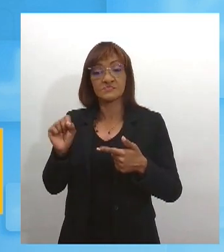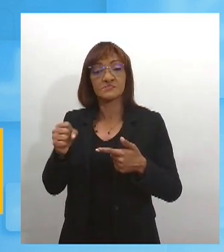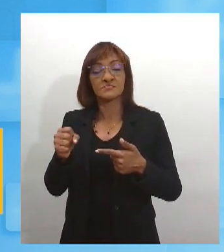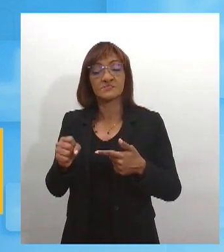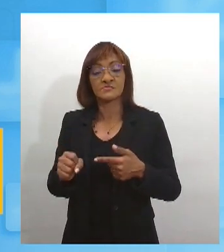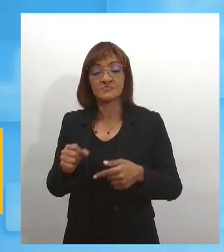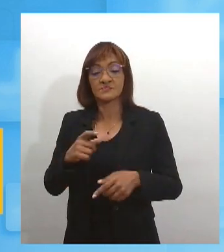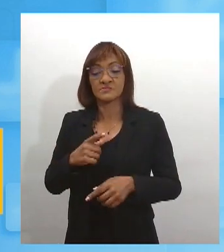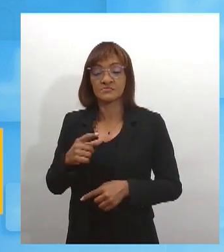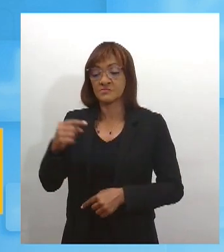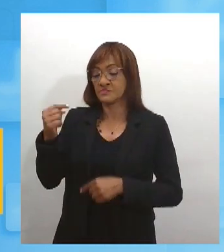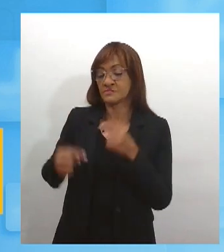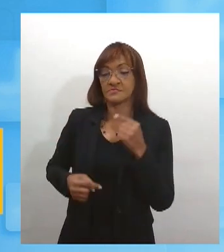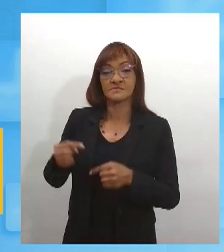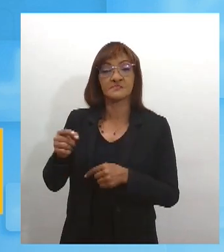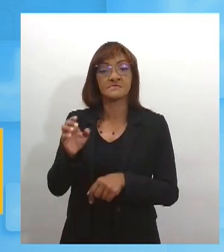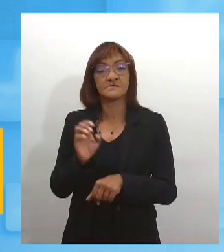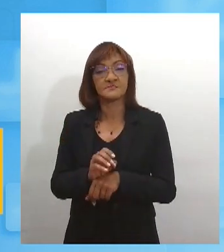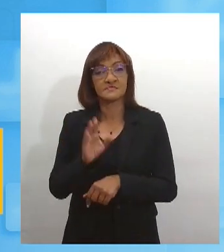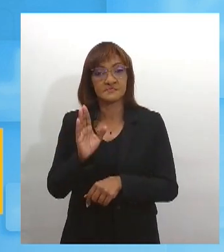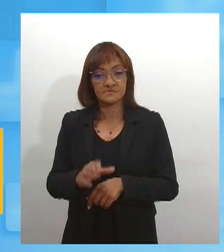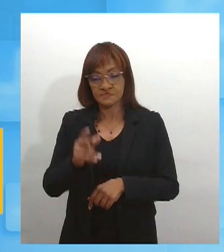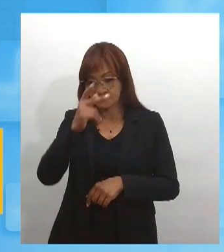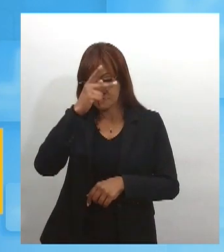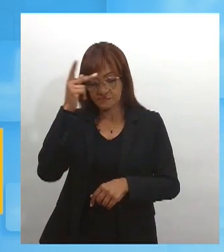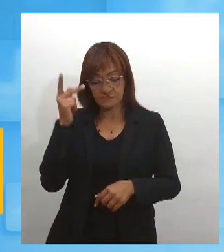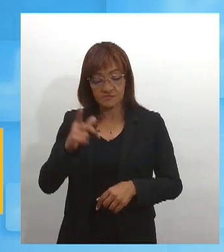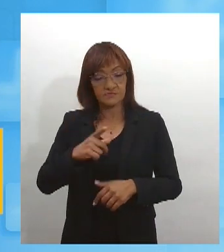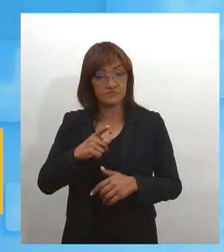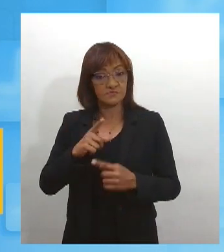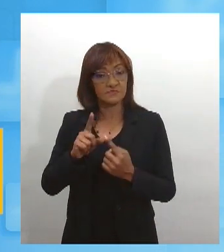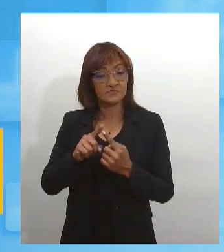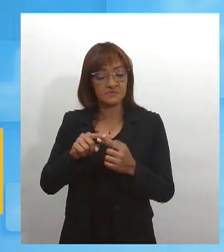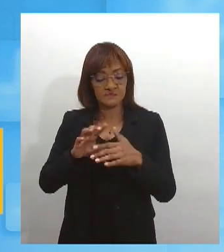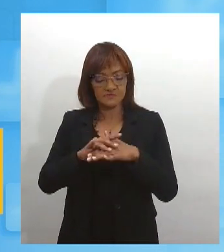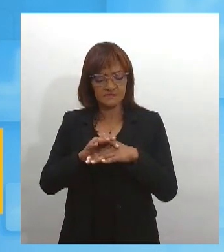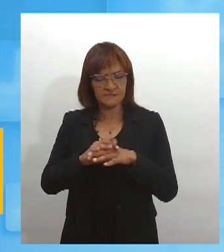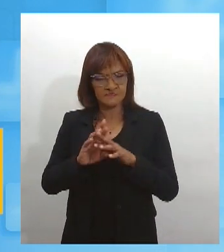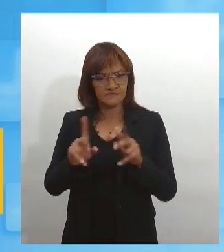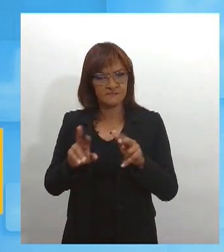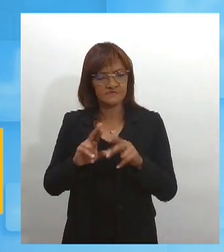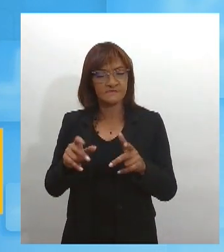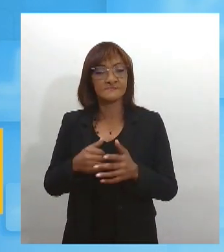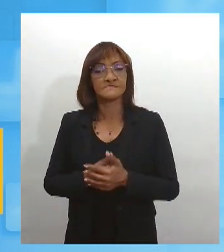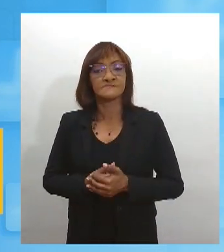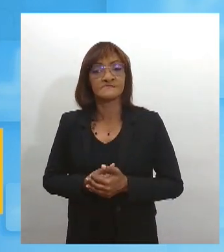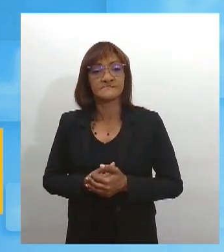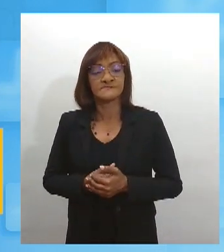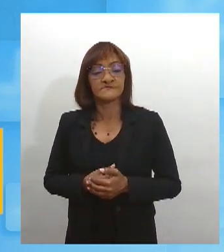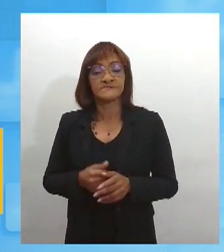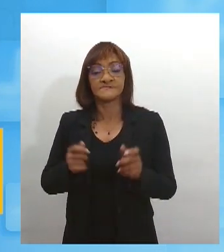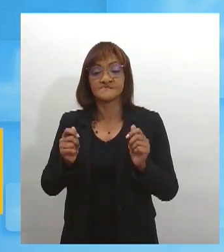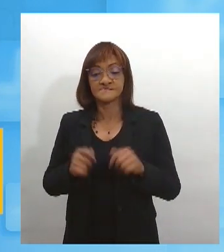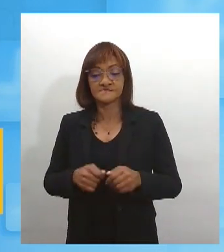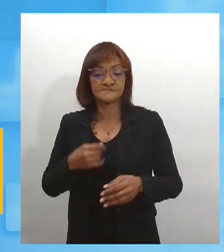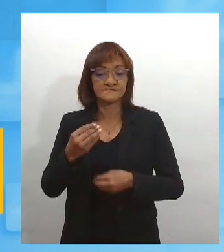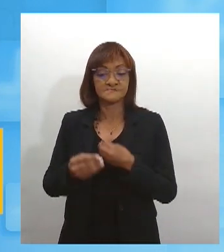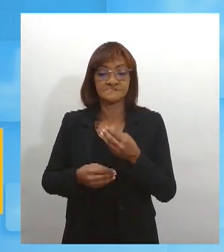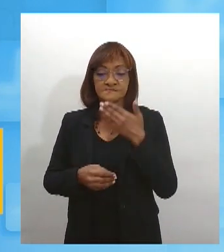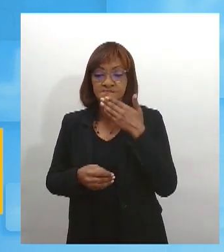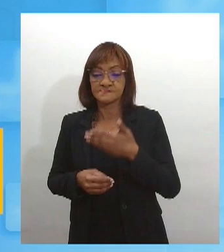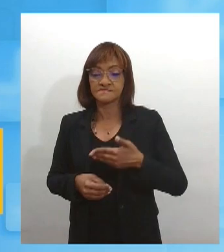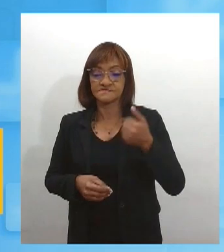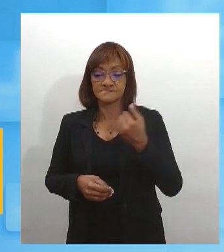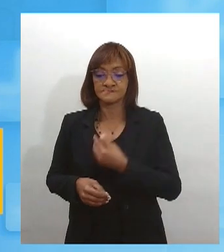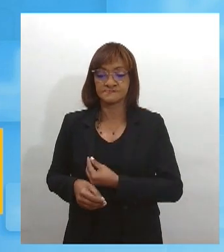de atenção às pessoas com doenças raras em nosso estado e foi pensada para contribuir para a melhoria da qualidade de vida das